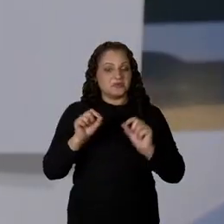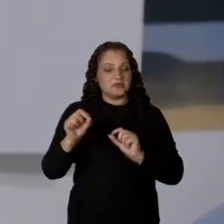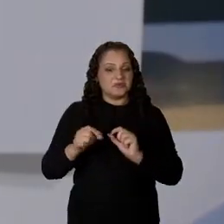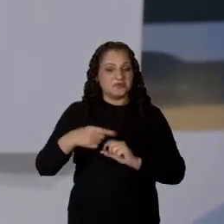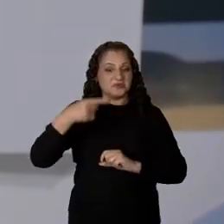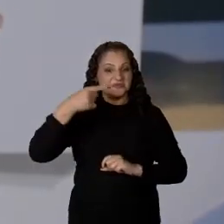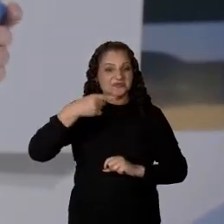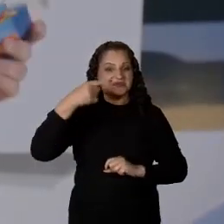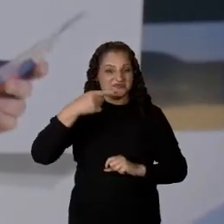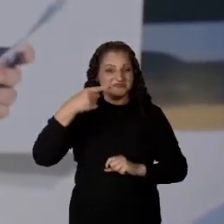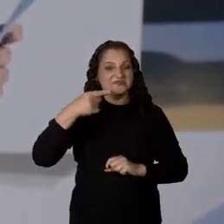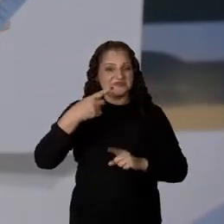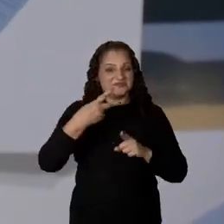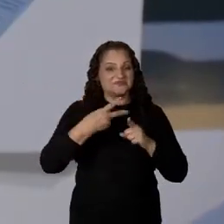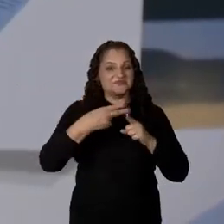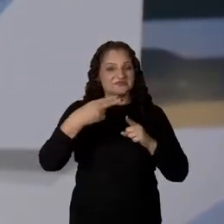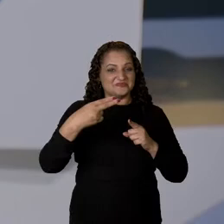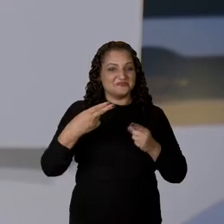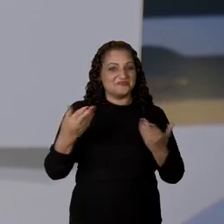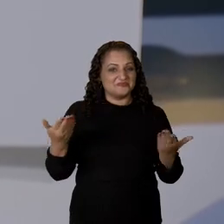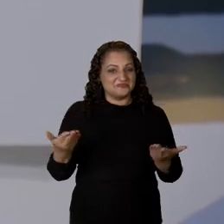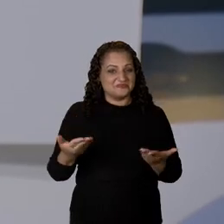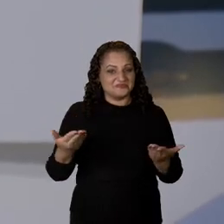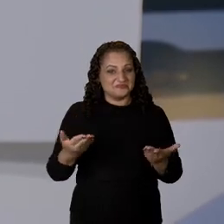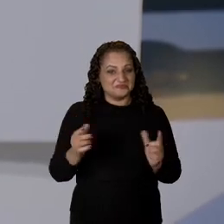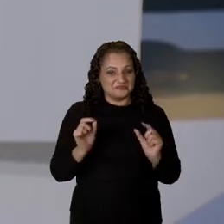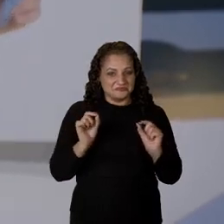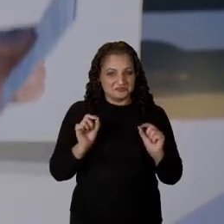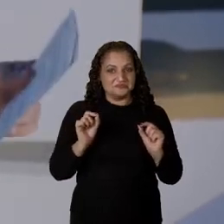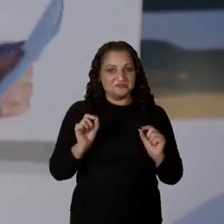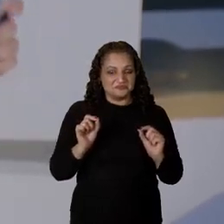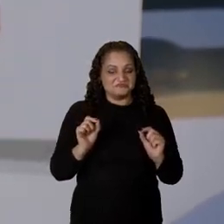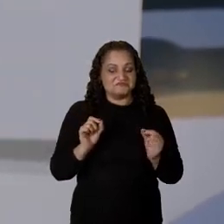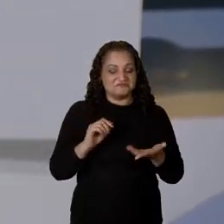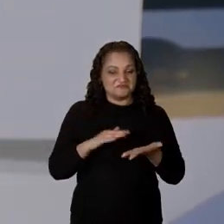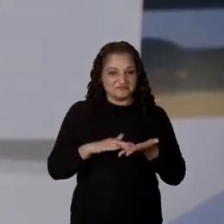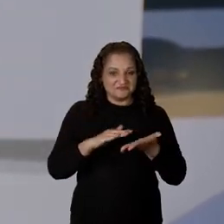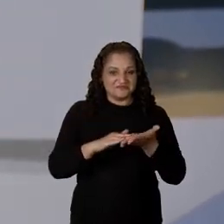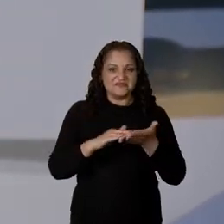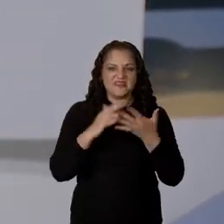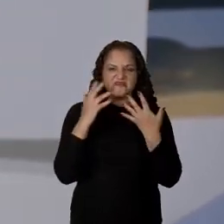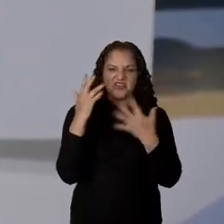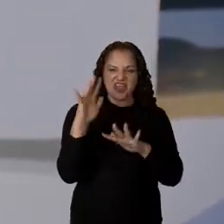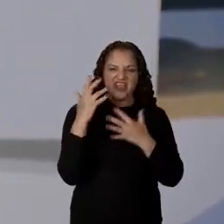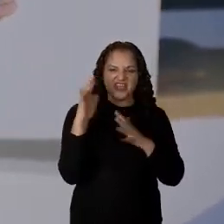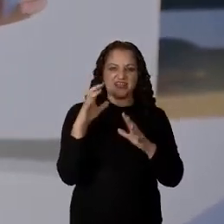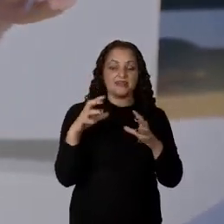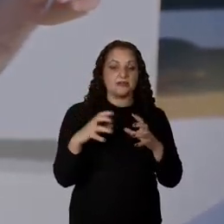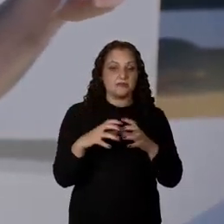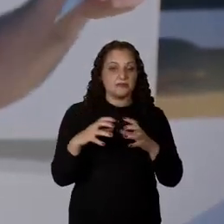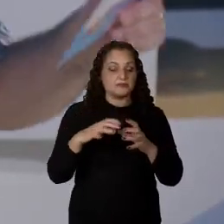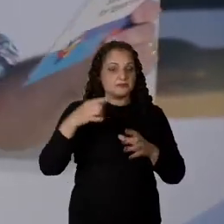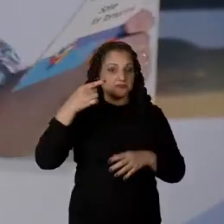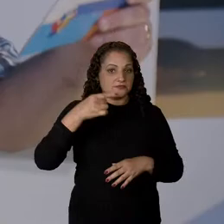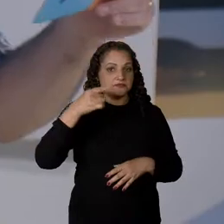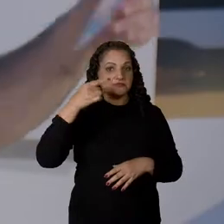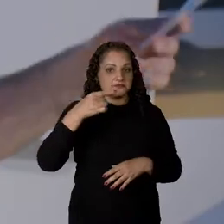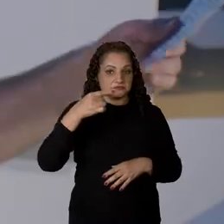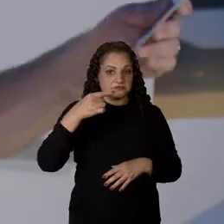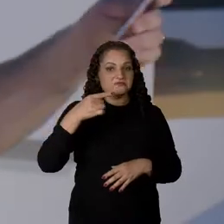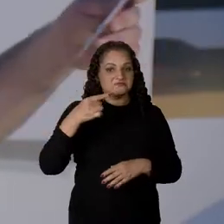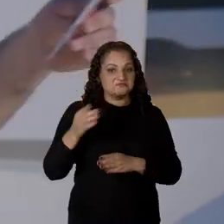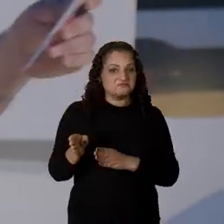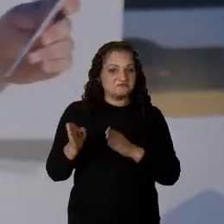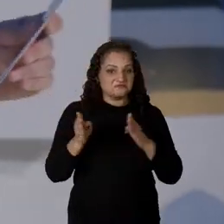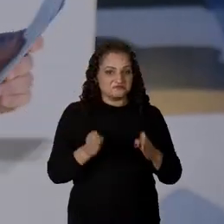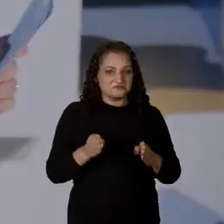primeiríssimo lugar dessa cerimônia. Vamos reconhecer e festejar com a equipe que ficou em primeiro lugar na nona edição do